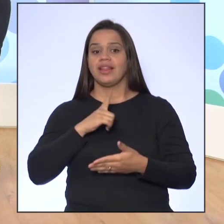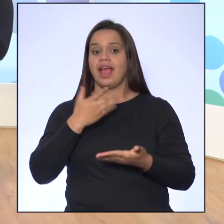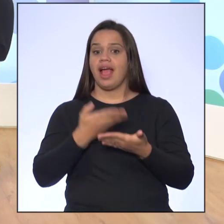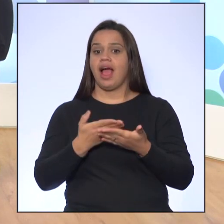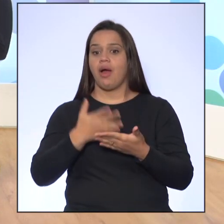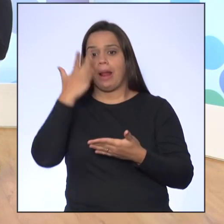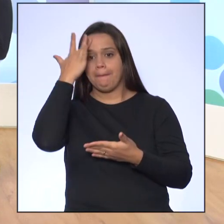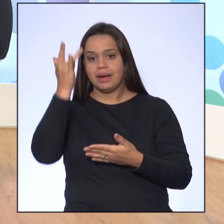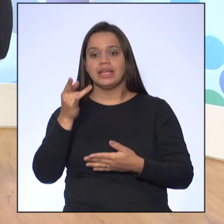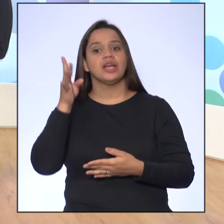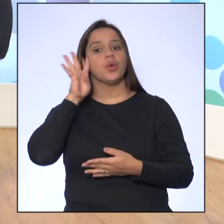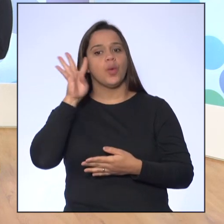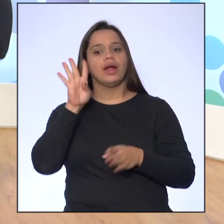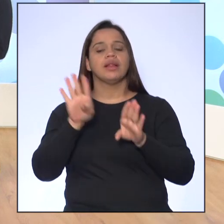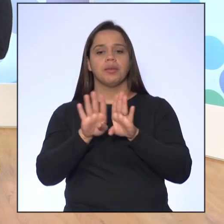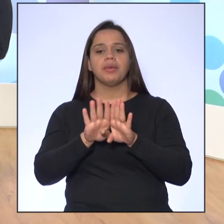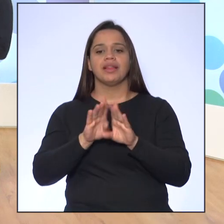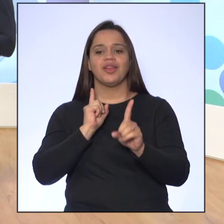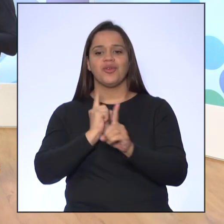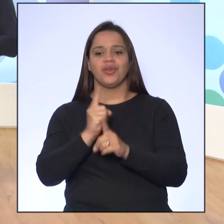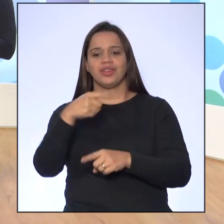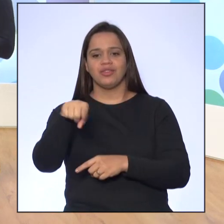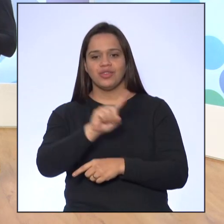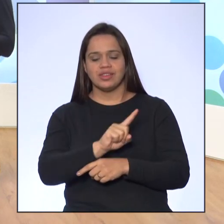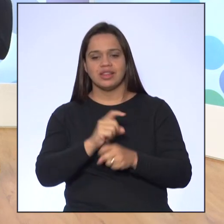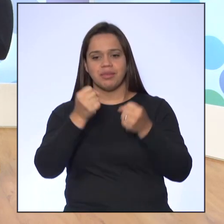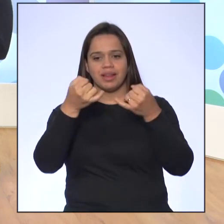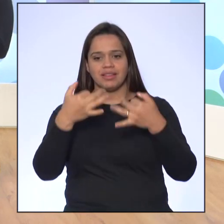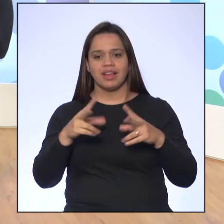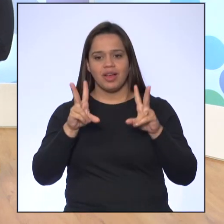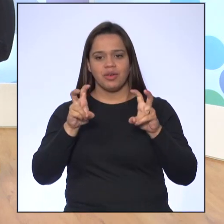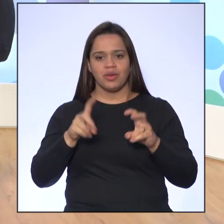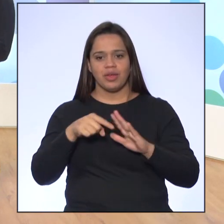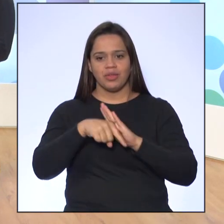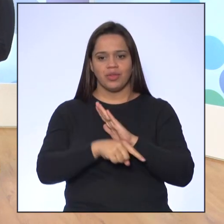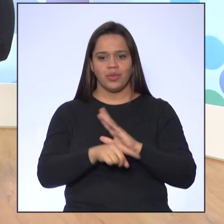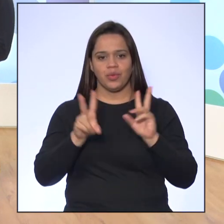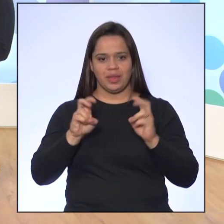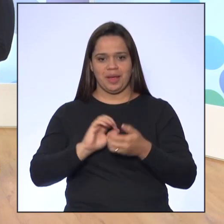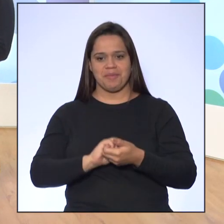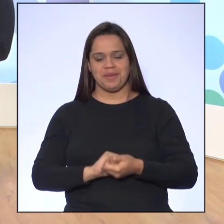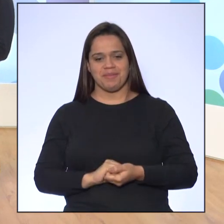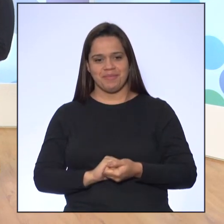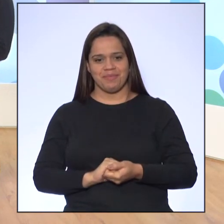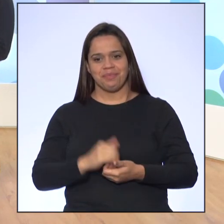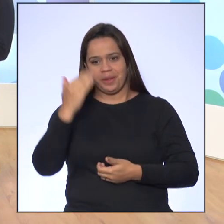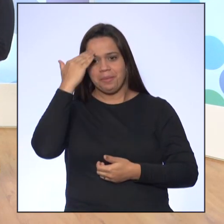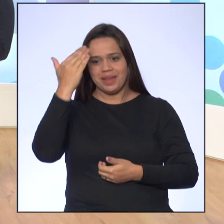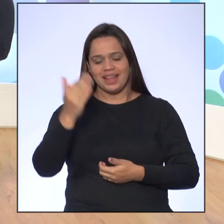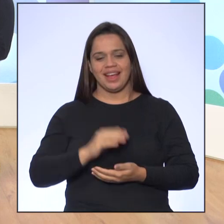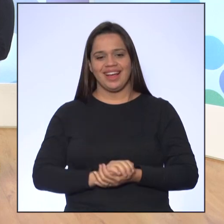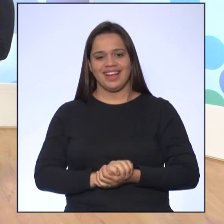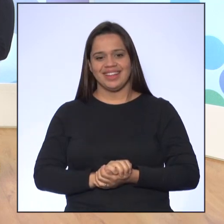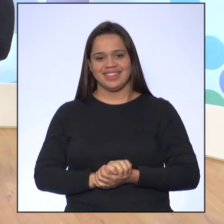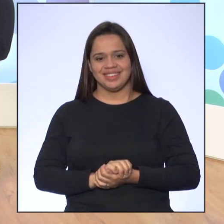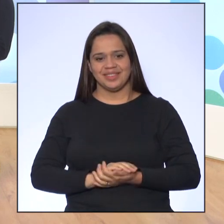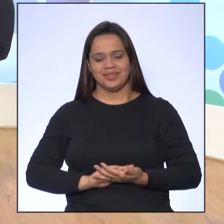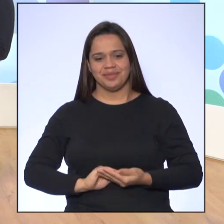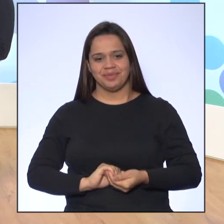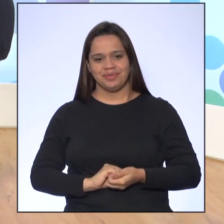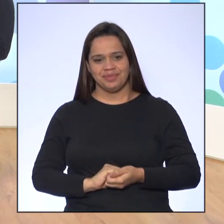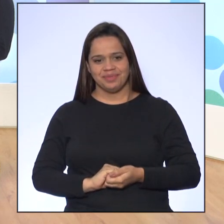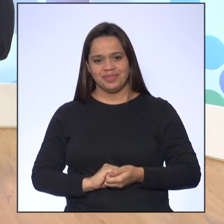e também na quarta-feira a gente conta com vocês para falar um pouquinho mais e aprofundar no tema. Isso mesmo. Muito obrigado, agradeço a presença de